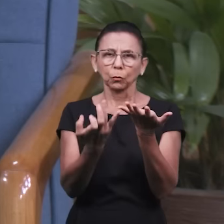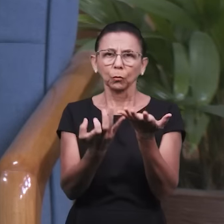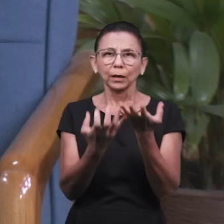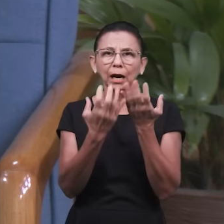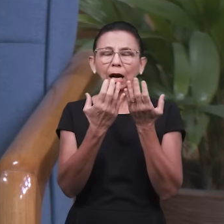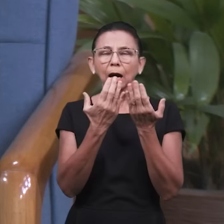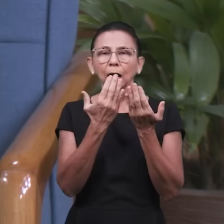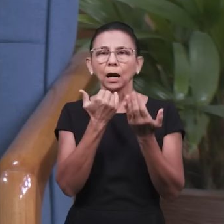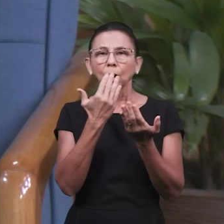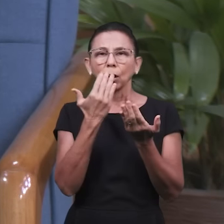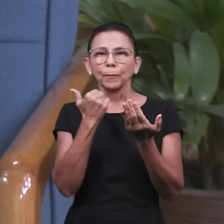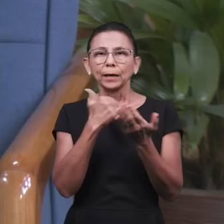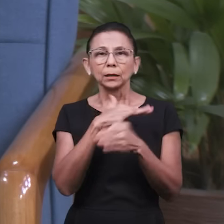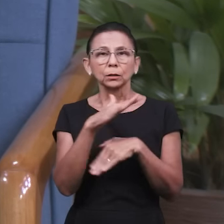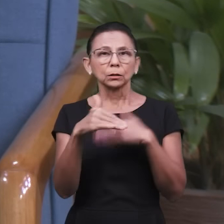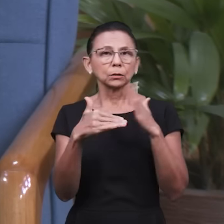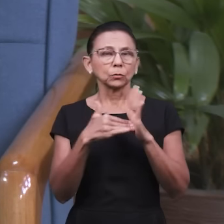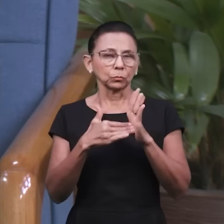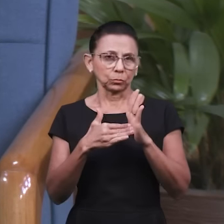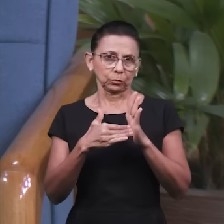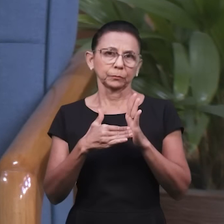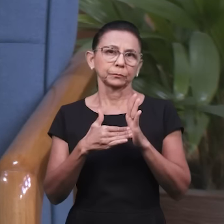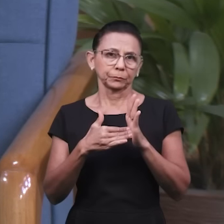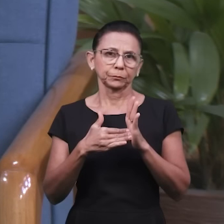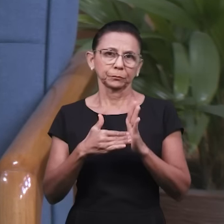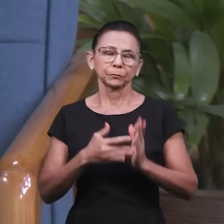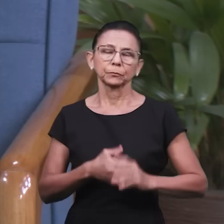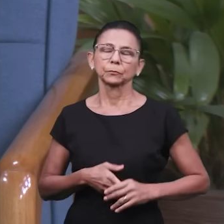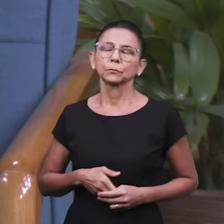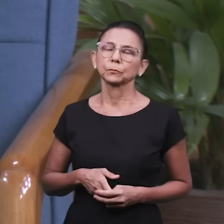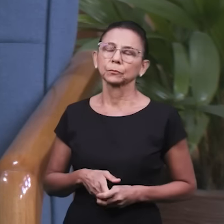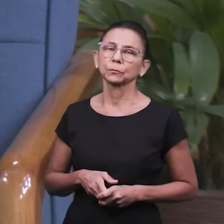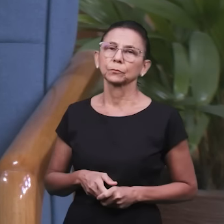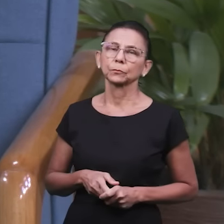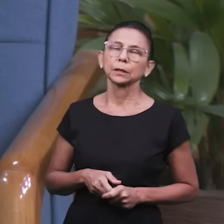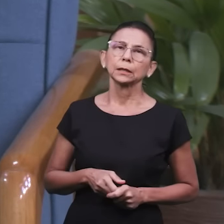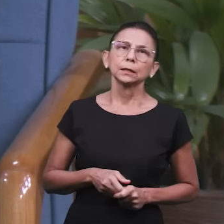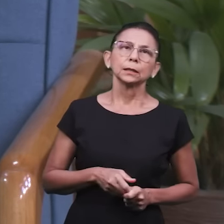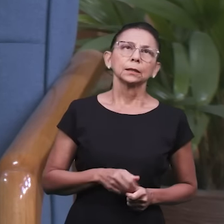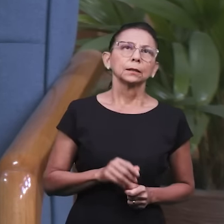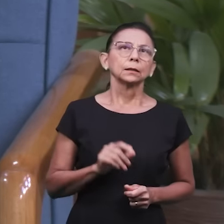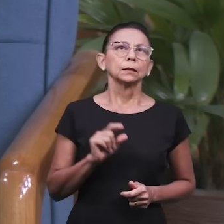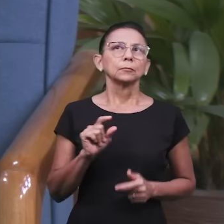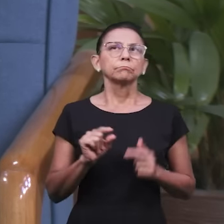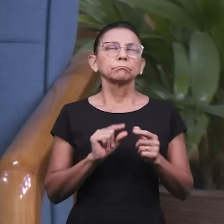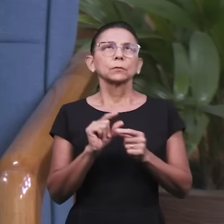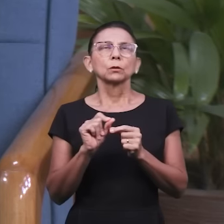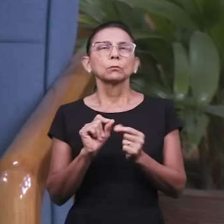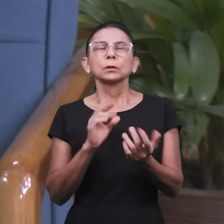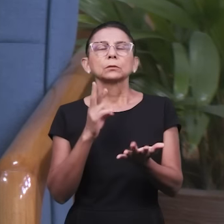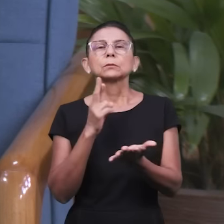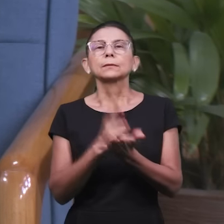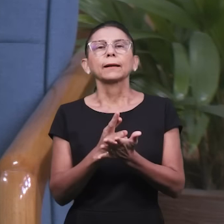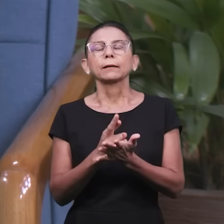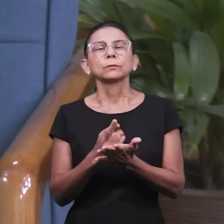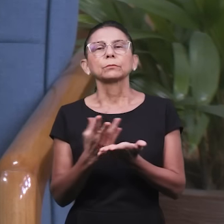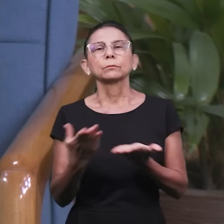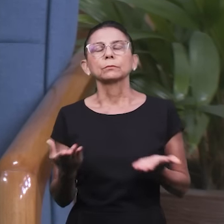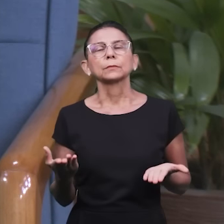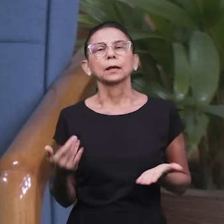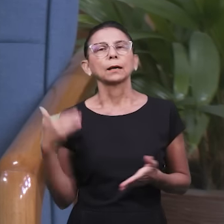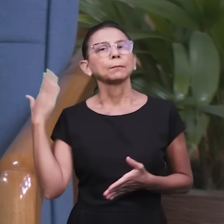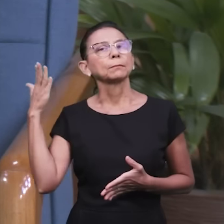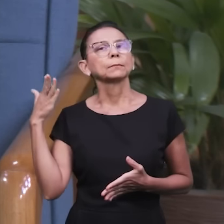começo, e aí falando do que Sérgio acabou de dizer, como essa palavra chega, o que dessa palavra chega, né? A partir do momento em